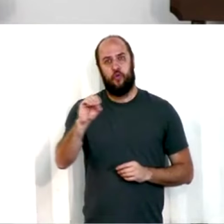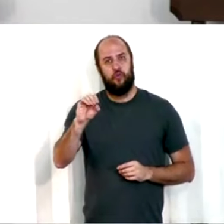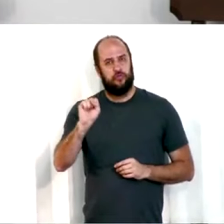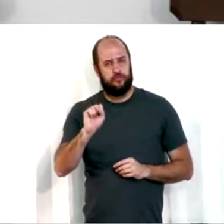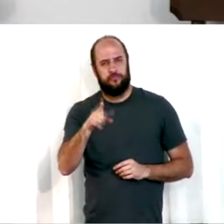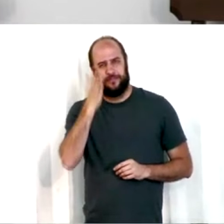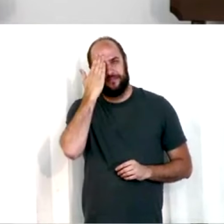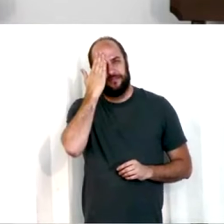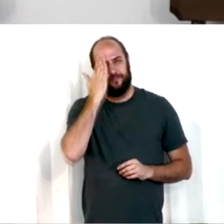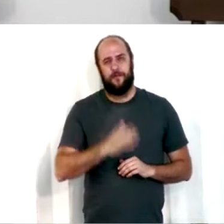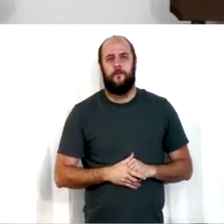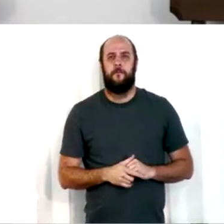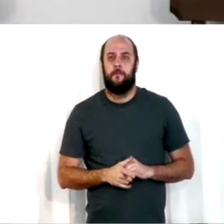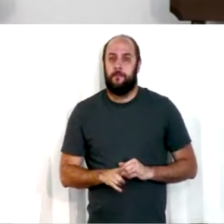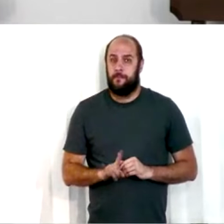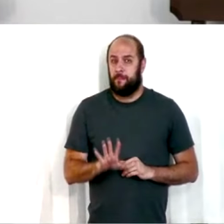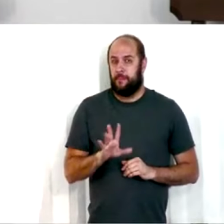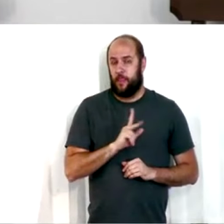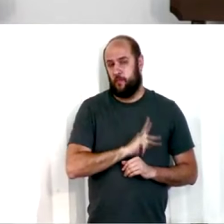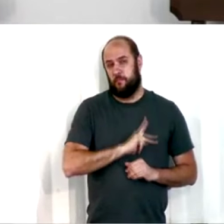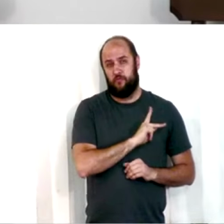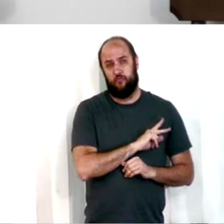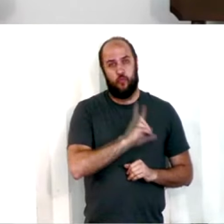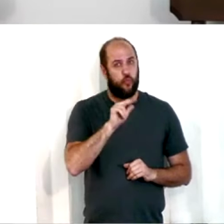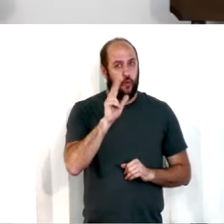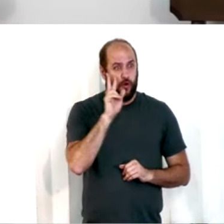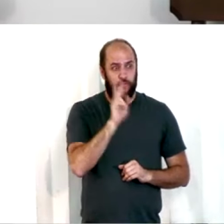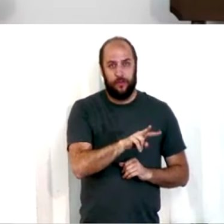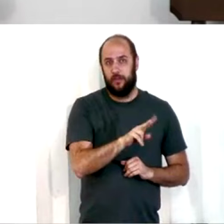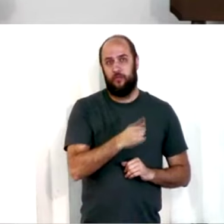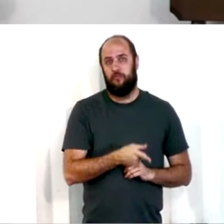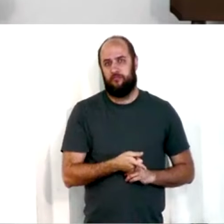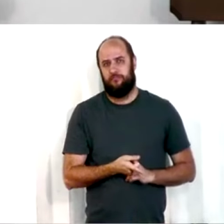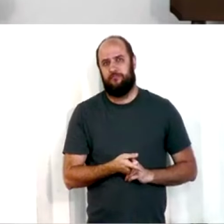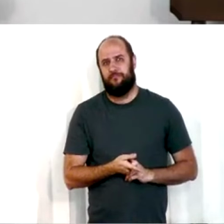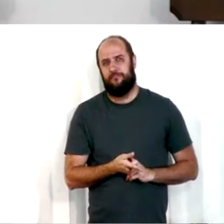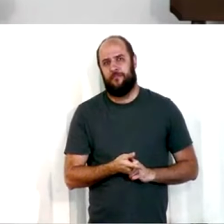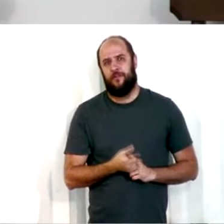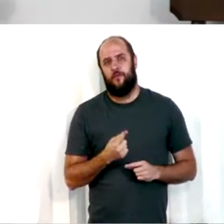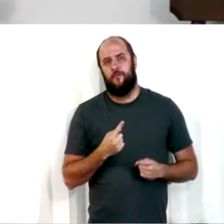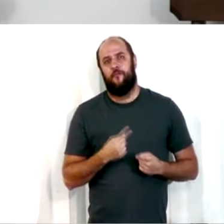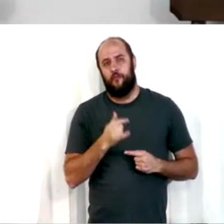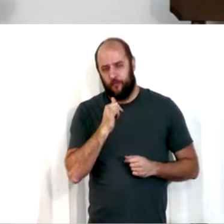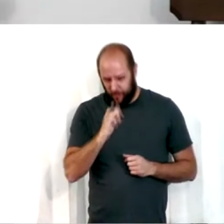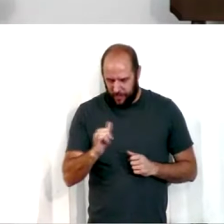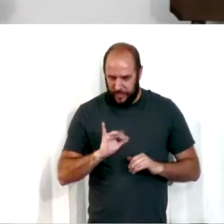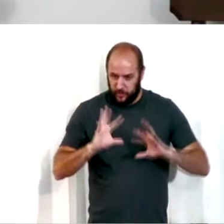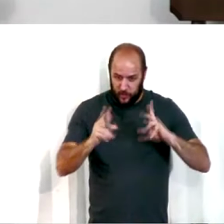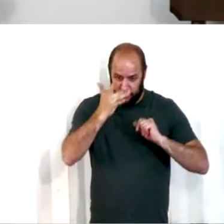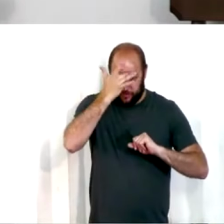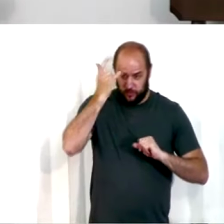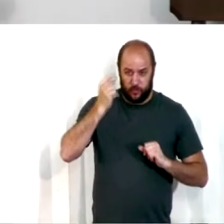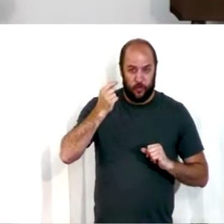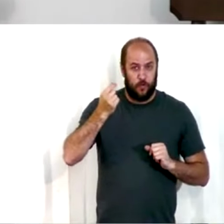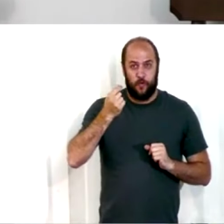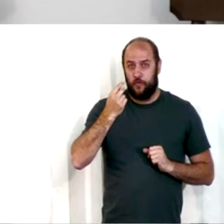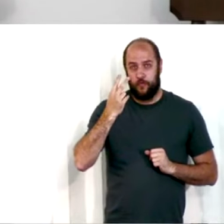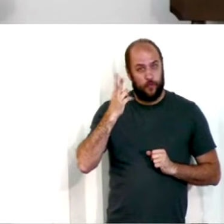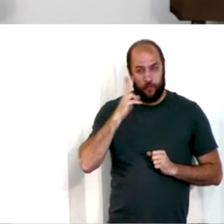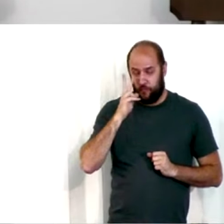sabe, Paulo nem viu a igreja em Colossos. Ele diz no verso 1 do capítulo 2, todos quantos não me viram face a